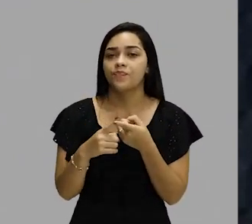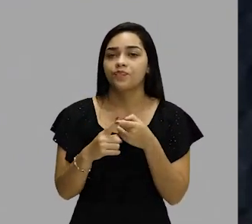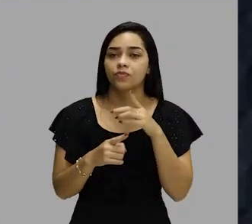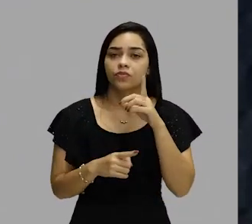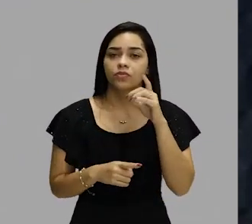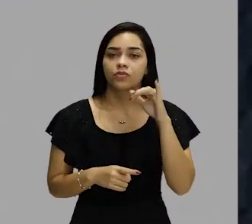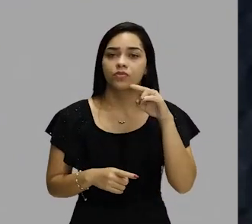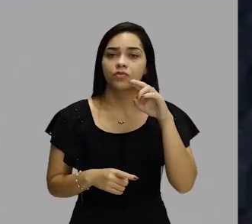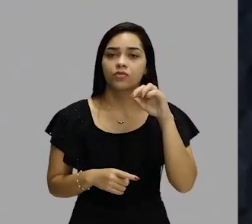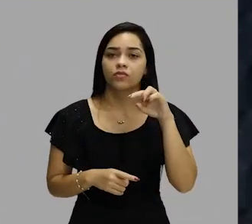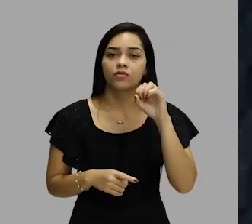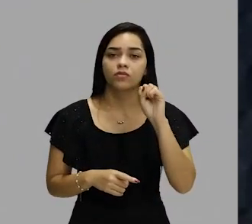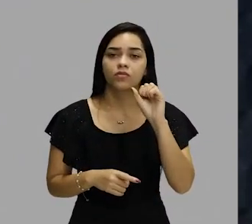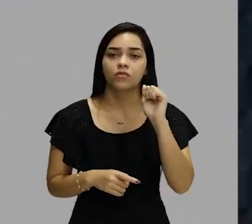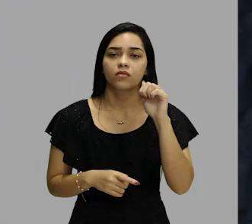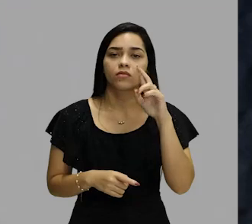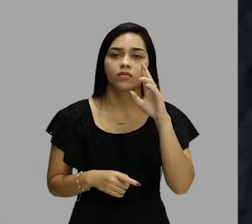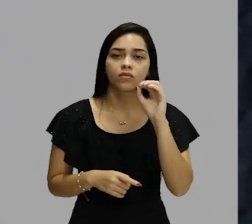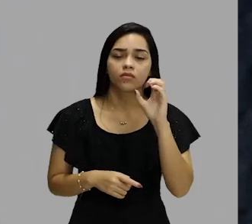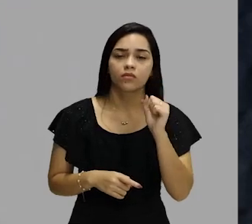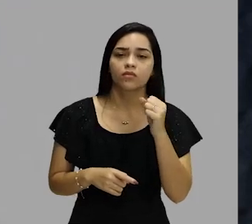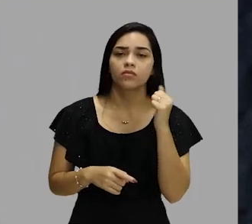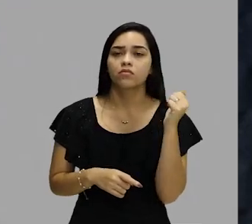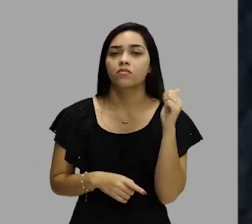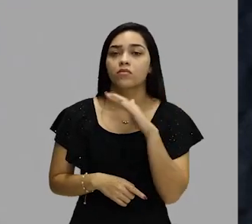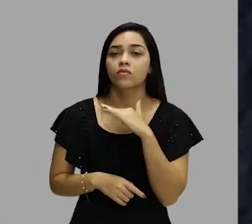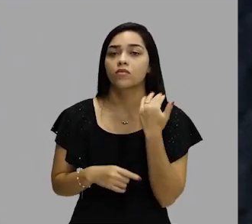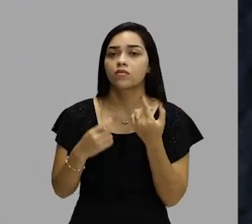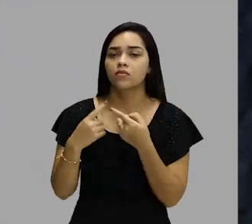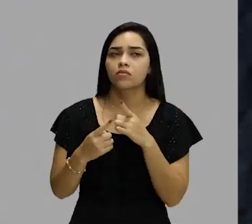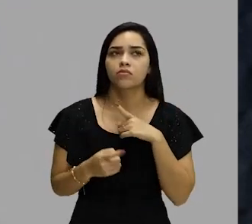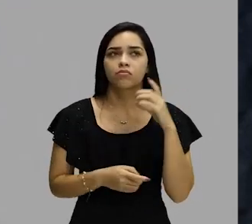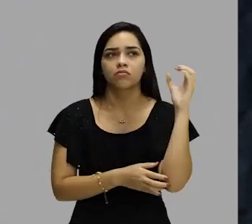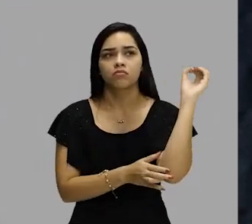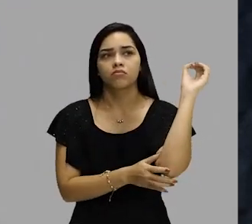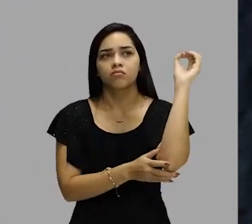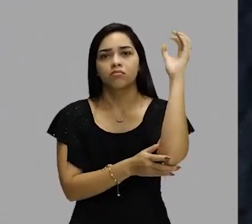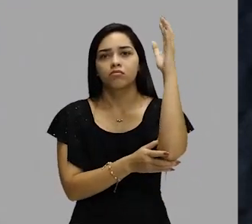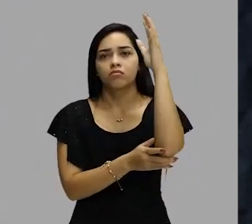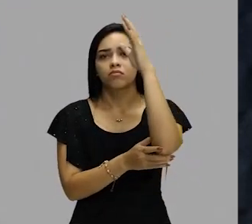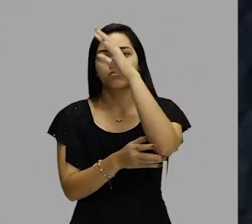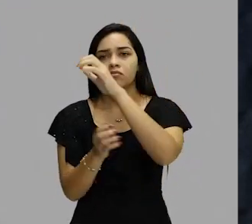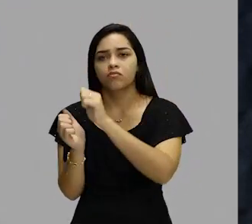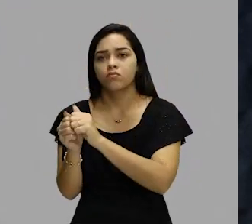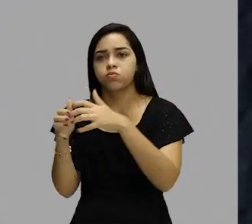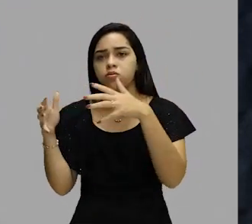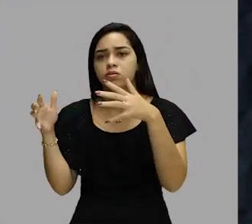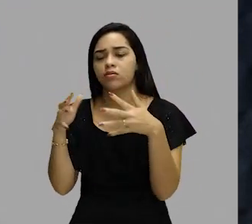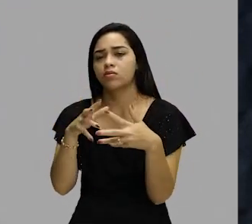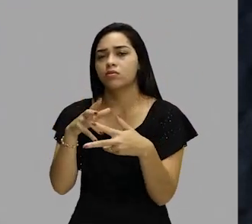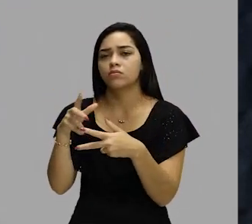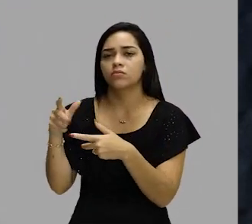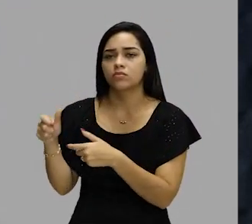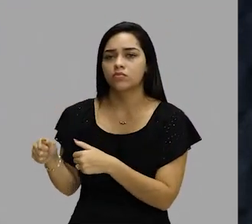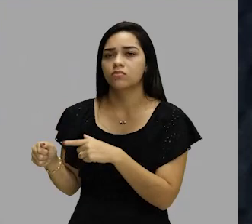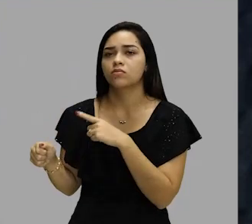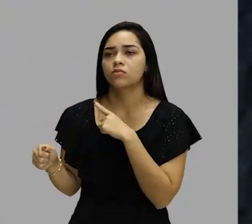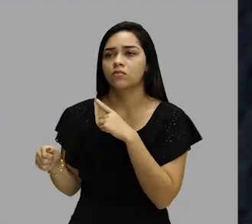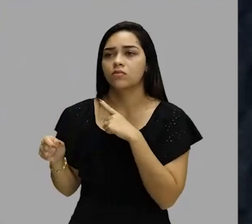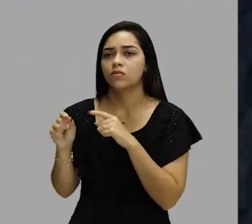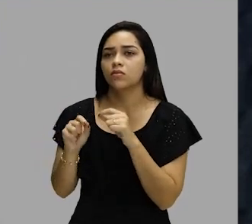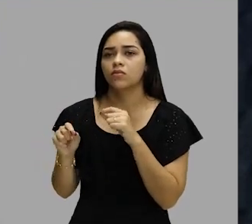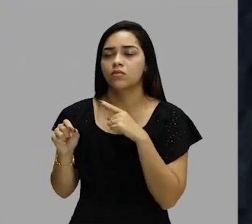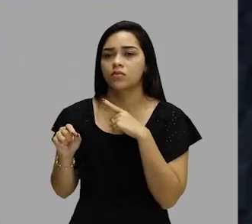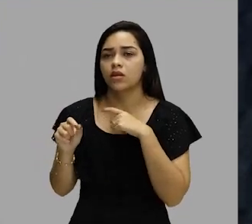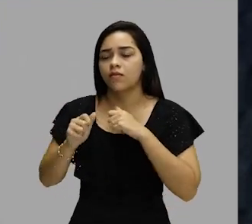dinossauros morreram é que teria um meteoro caído na Terra, né? Esse meteoro teria levantado uma